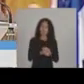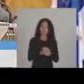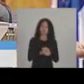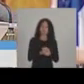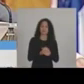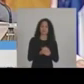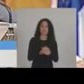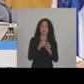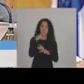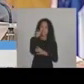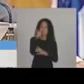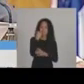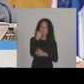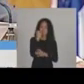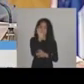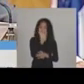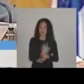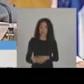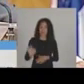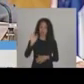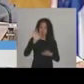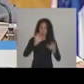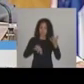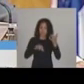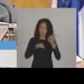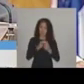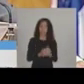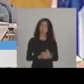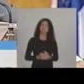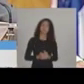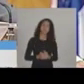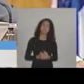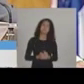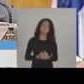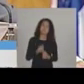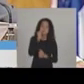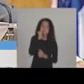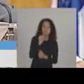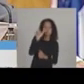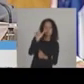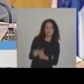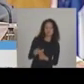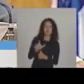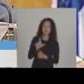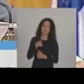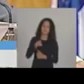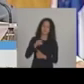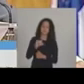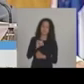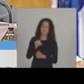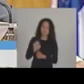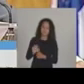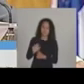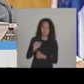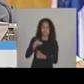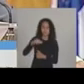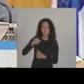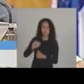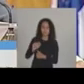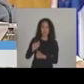chamada Senado Federal Oi bom dia doutora Nise Yamaguchi foi